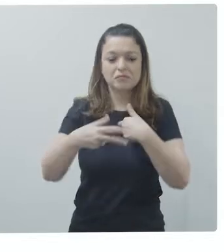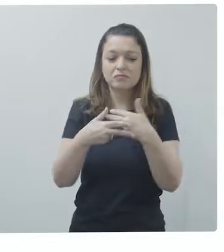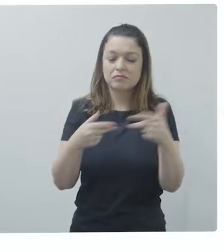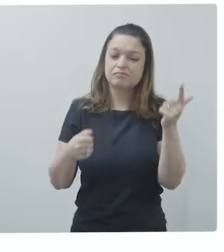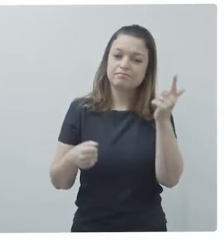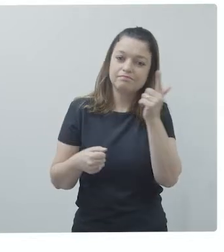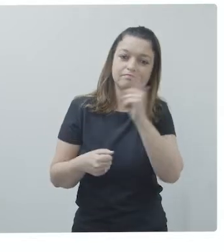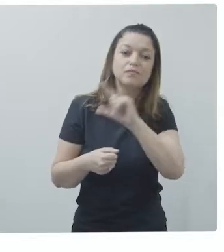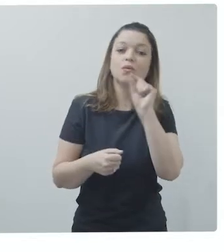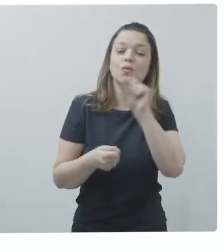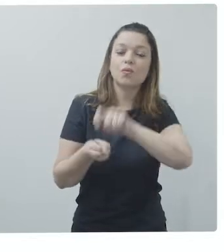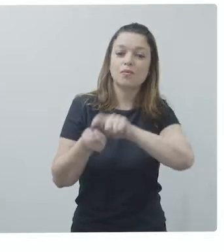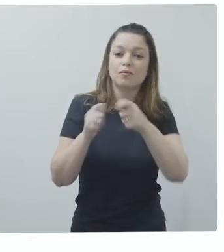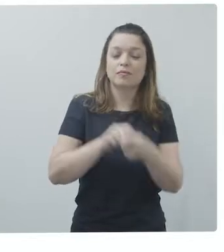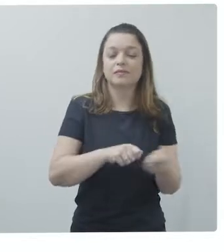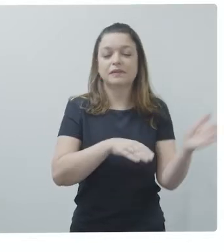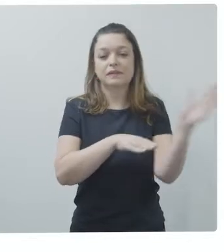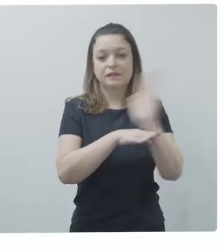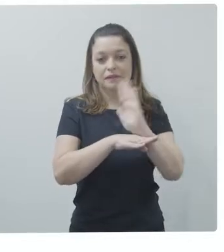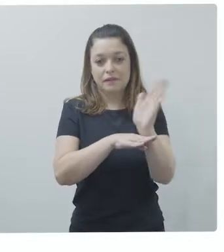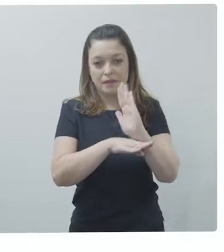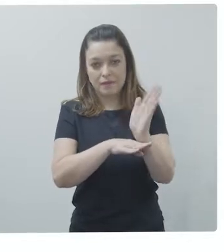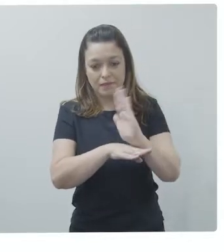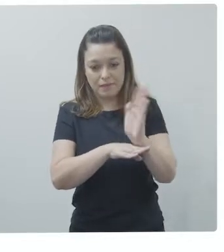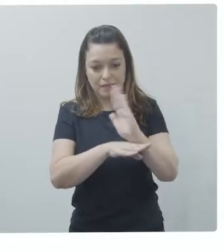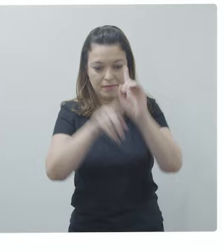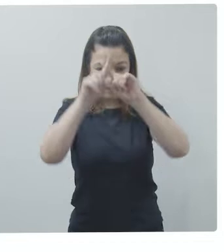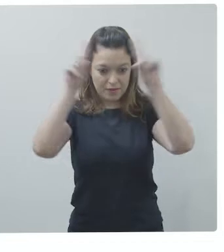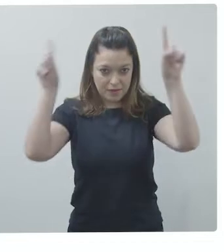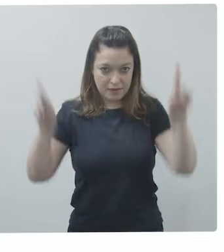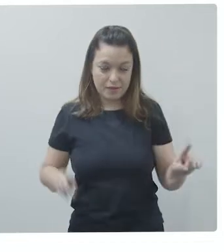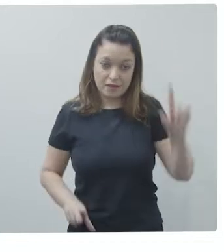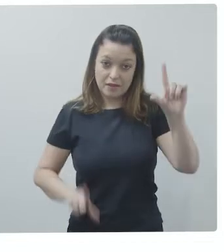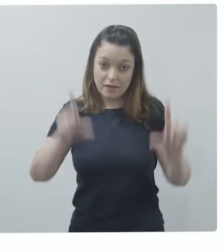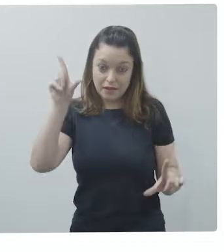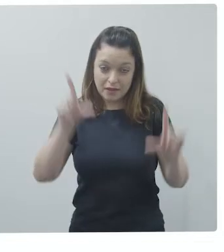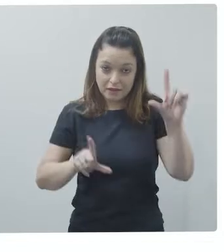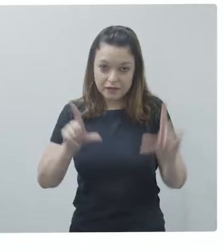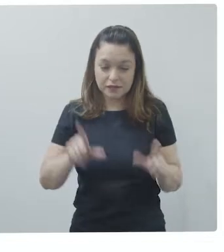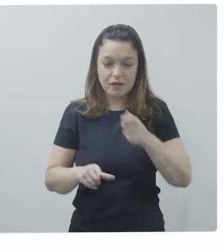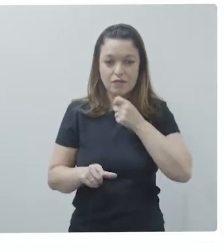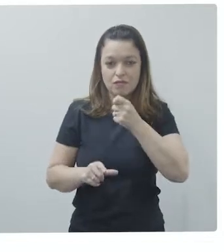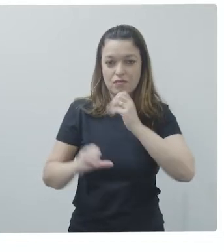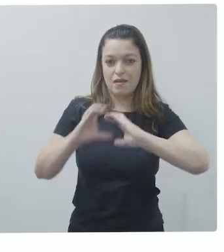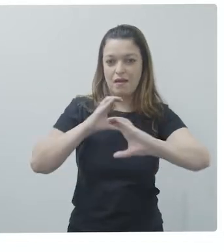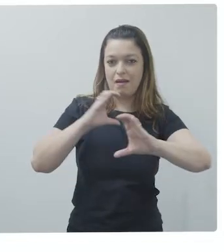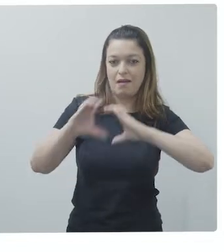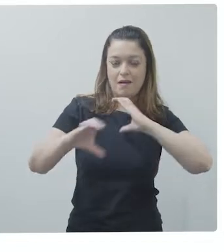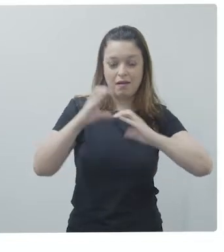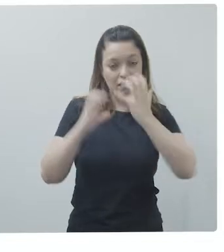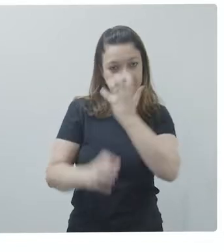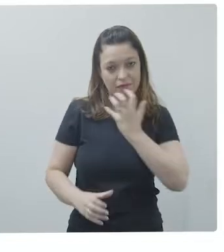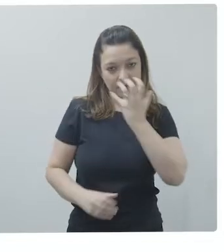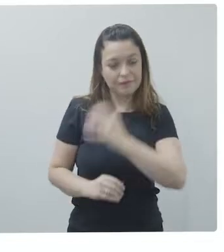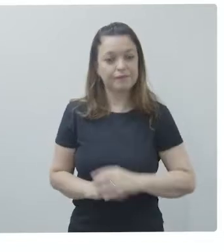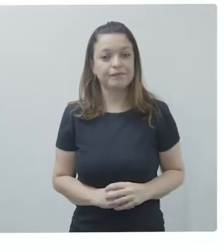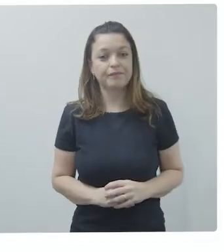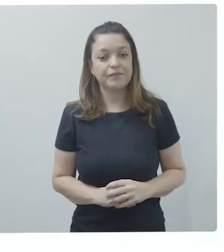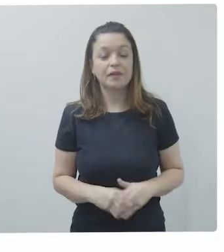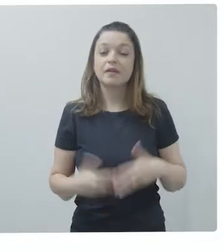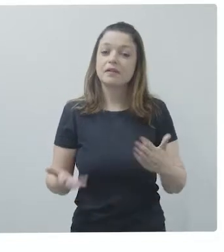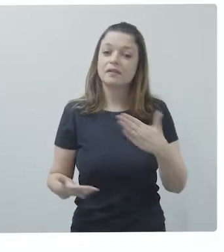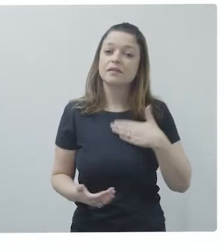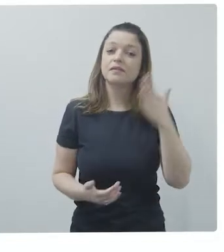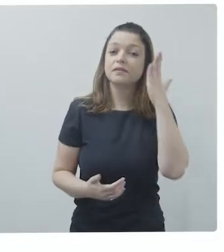para cinema, televisão e até ópera. Então, nós sabemos que esse nosso